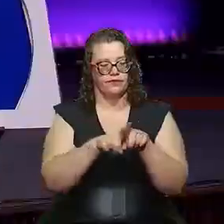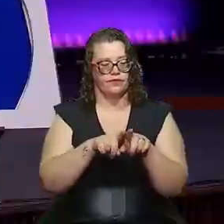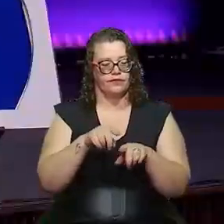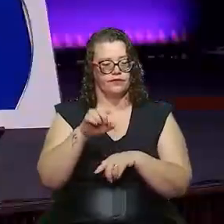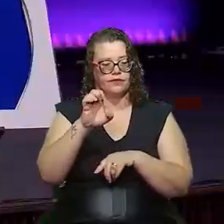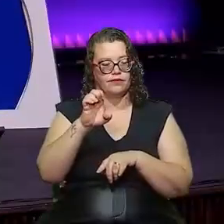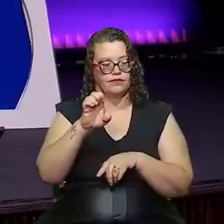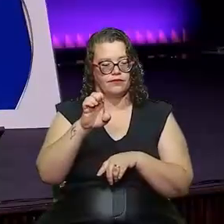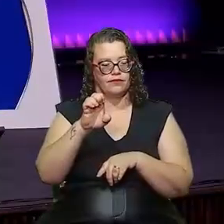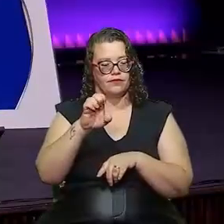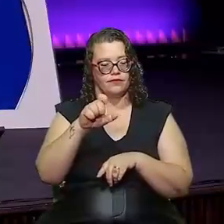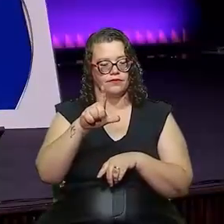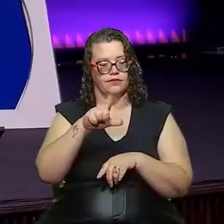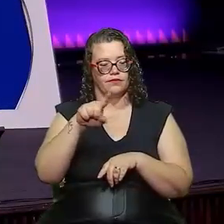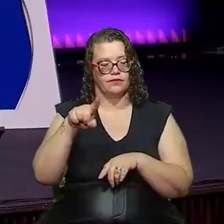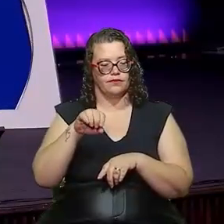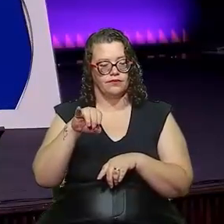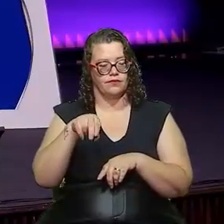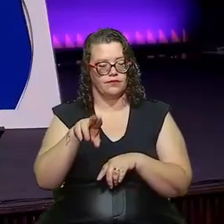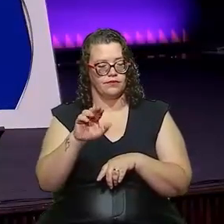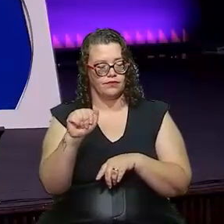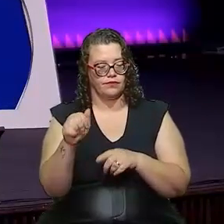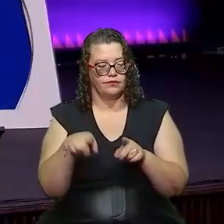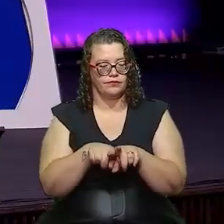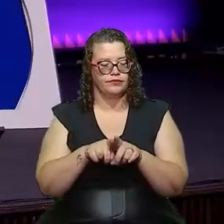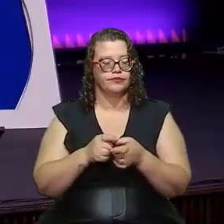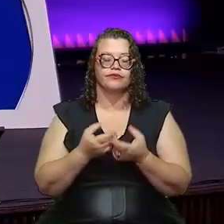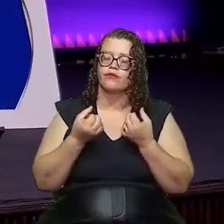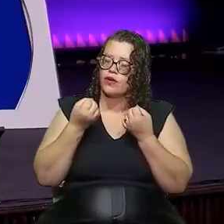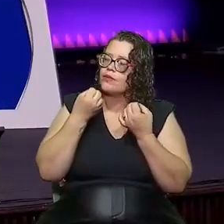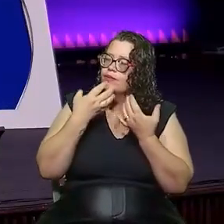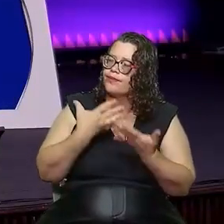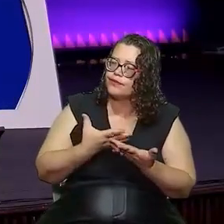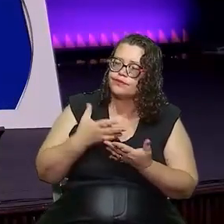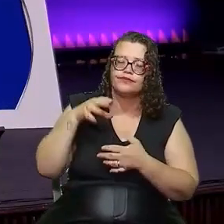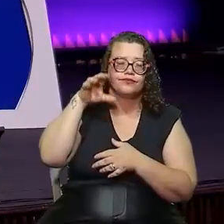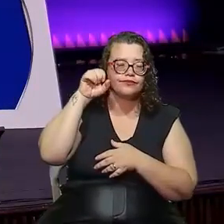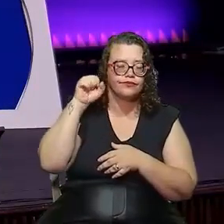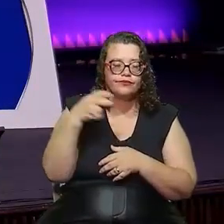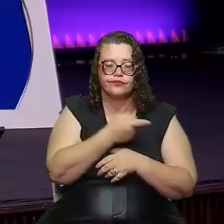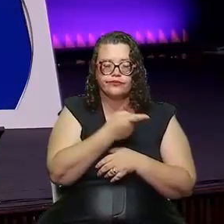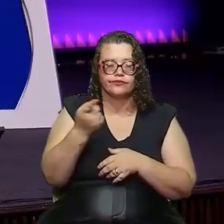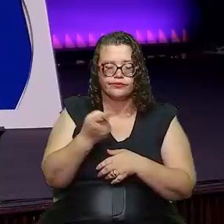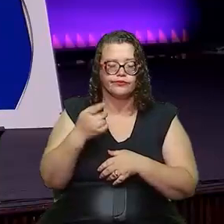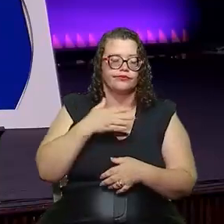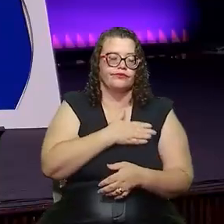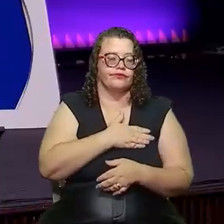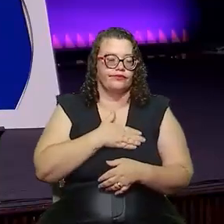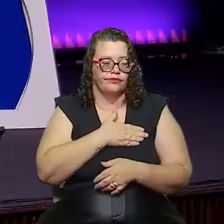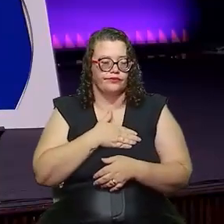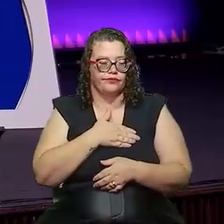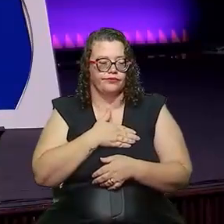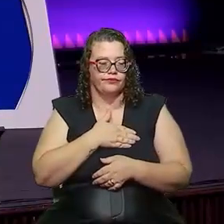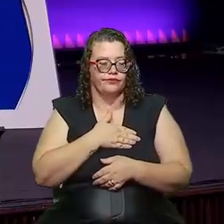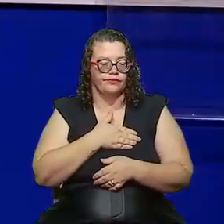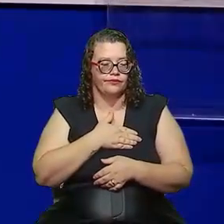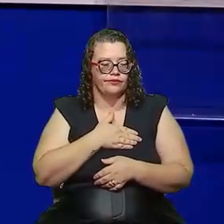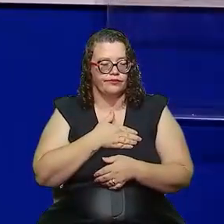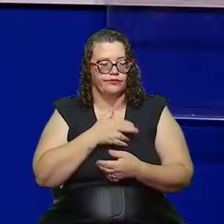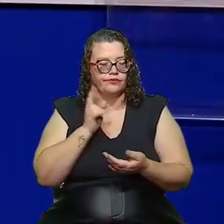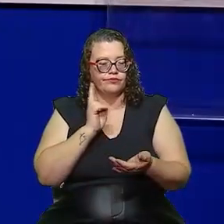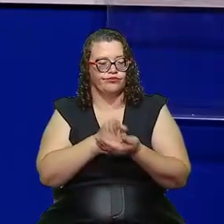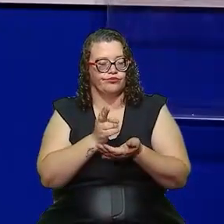velhas. Olha, ouvir vocês para mim é sempre um prazer. Primeiro que eu acompanho as crônicas